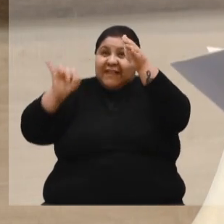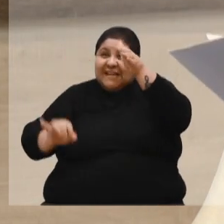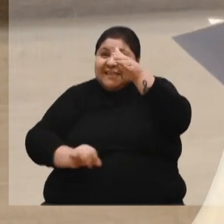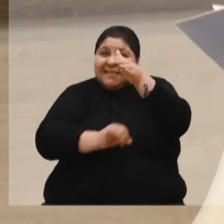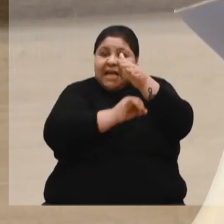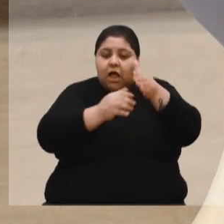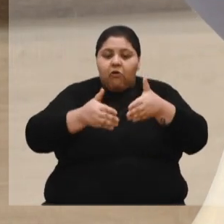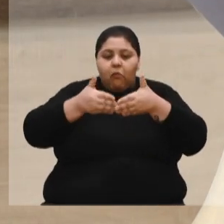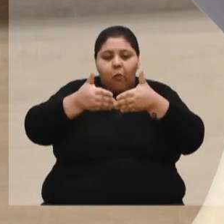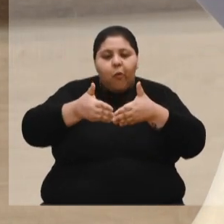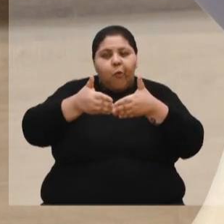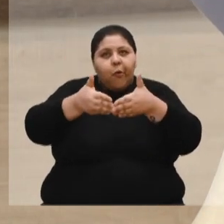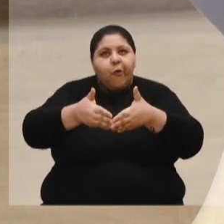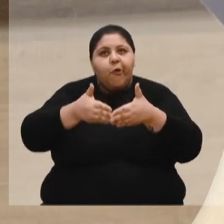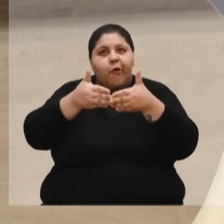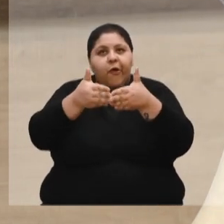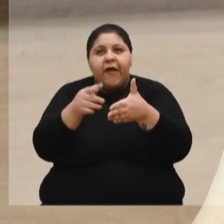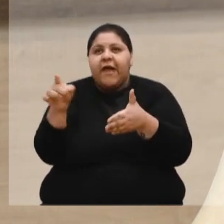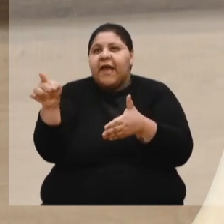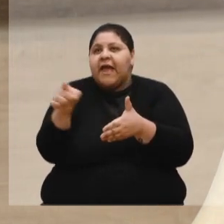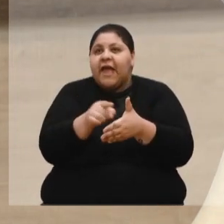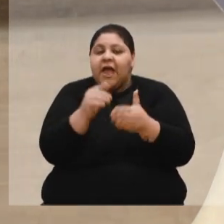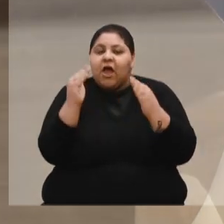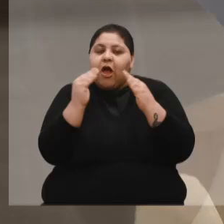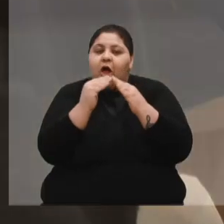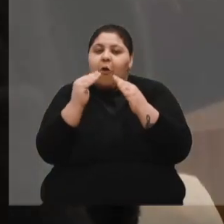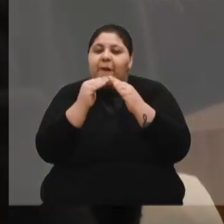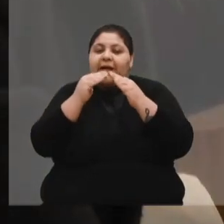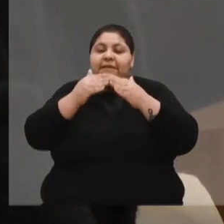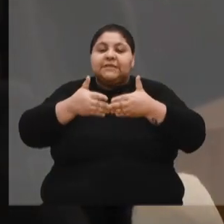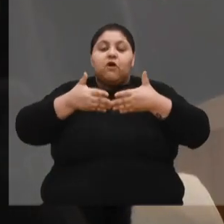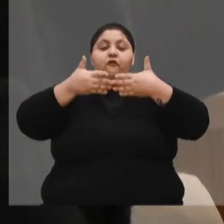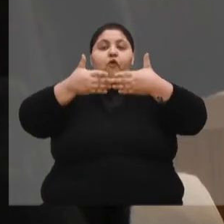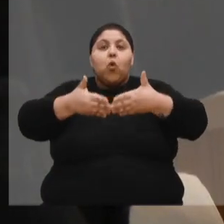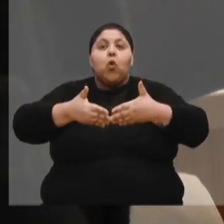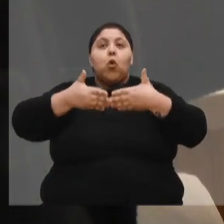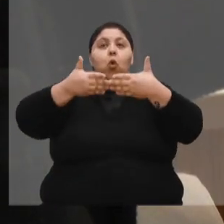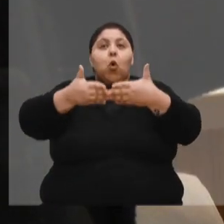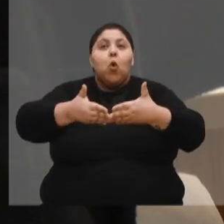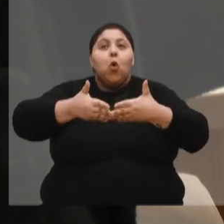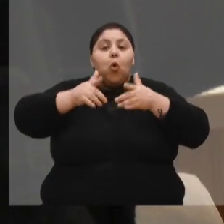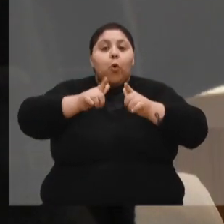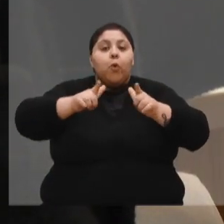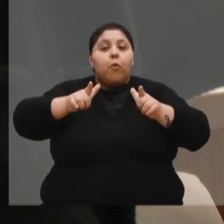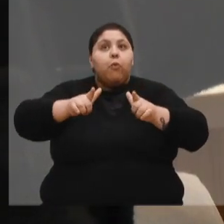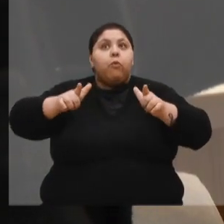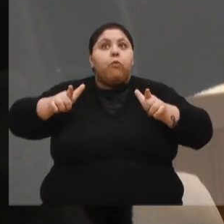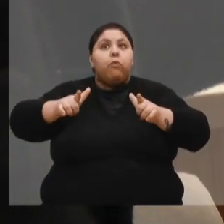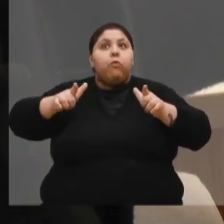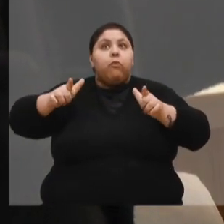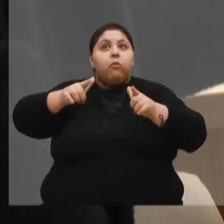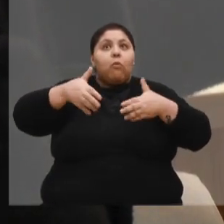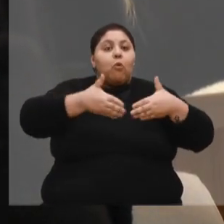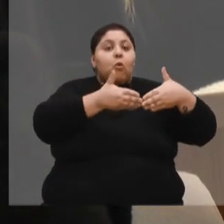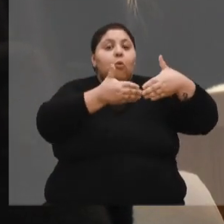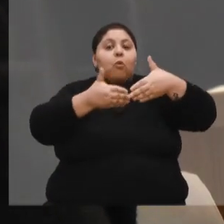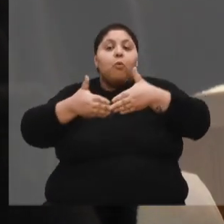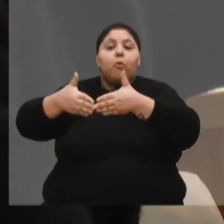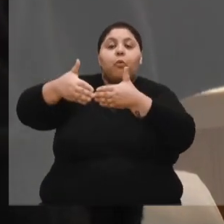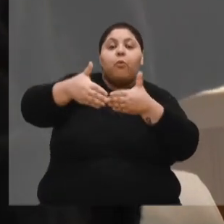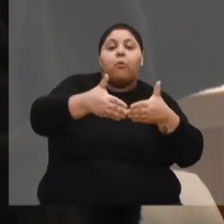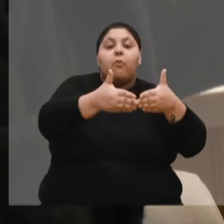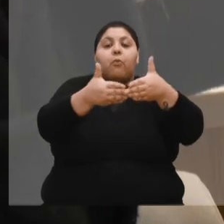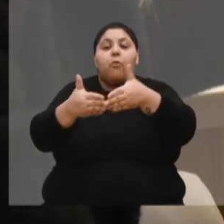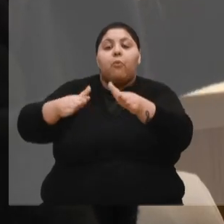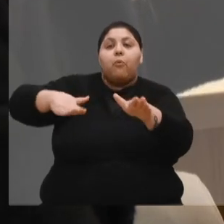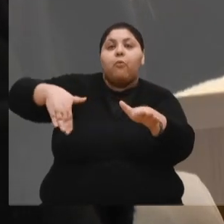um navio. Navio é uma casa flutuante e grande que navega de uma margem